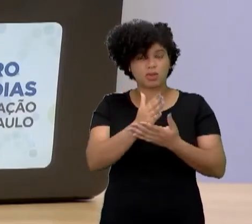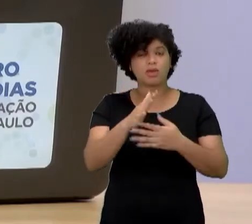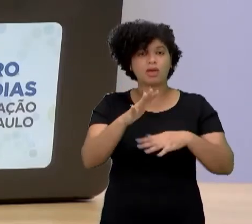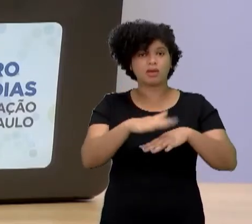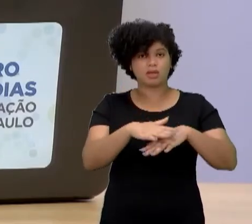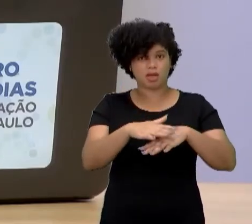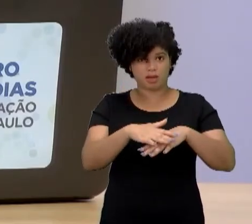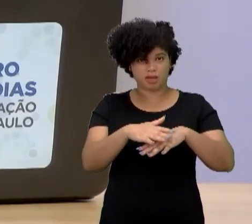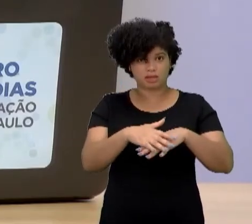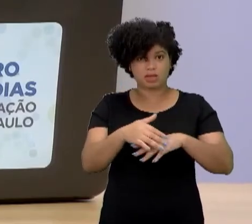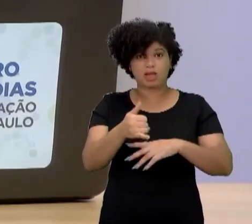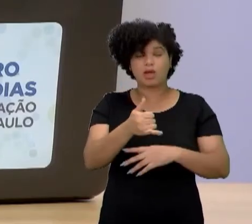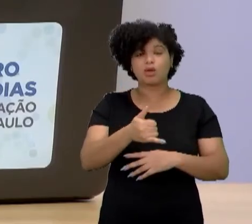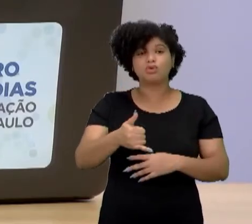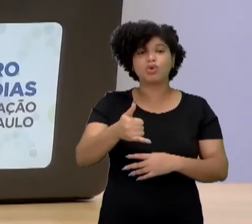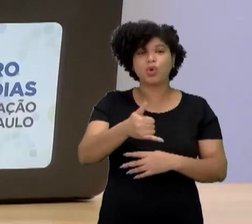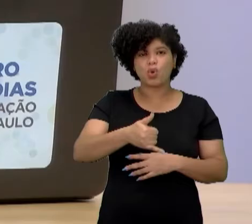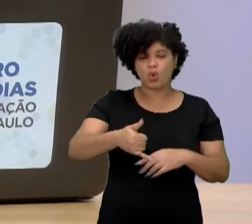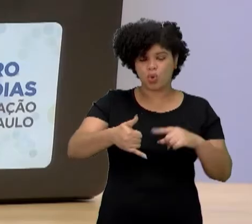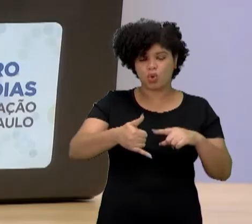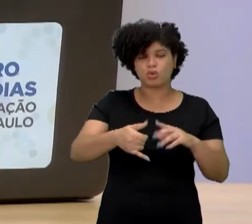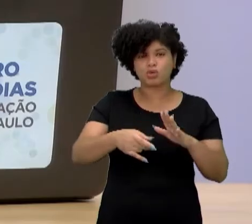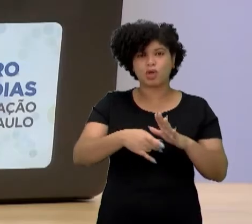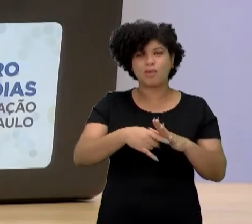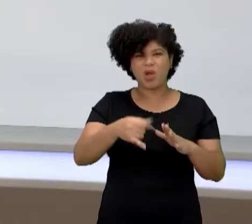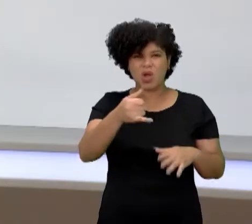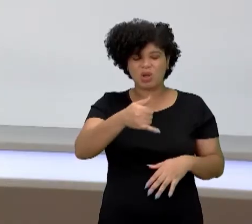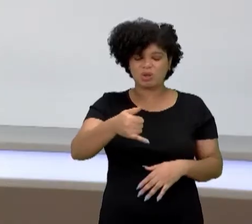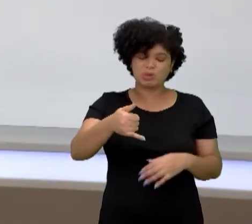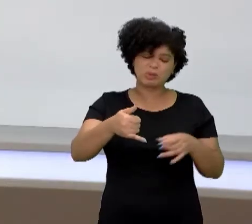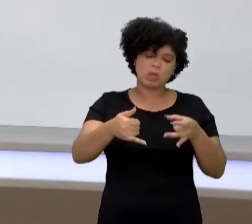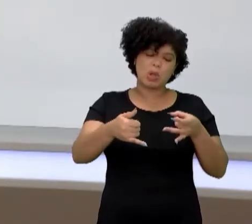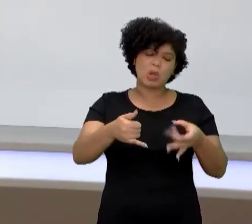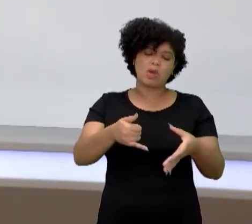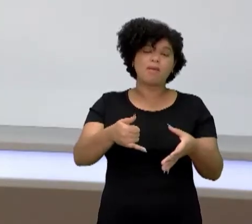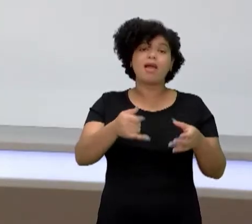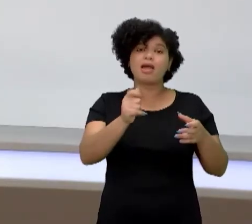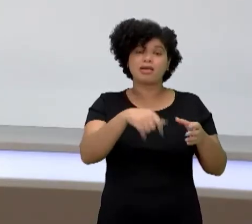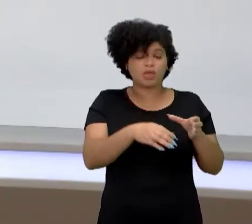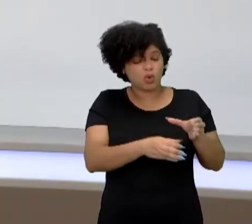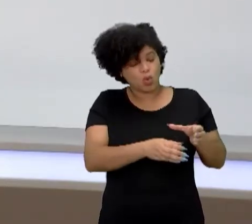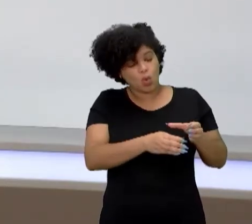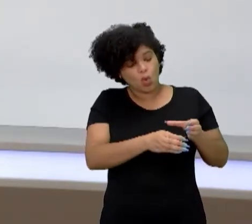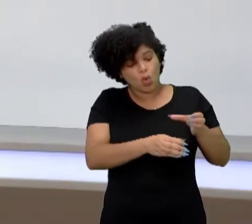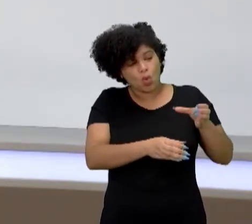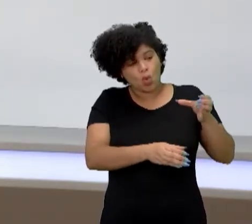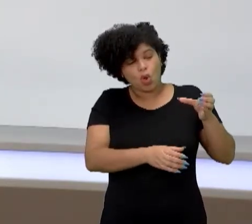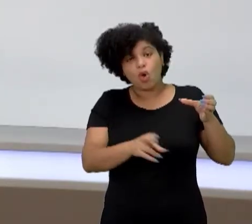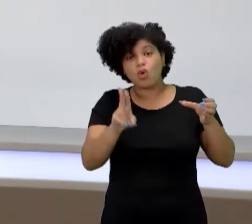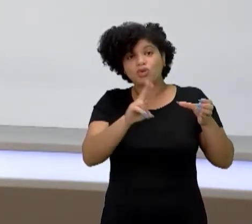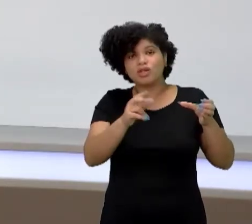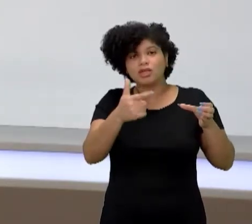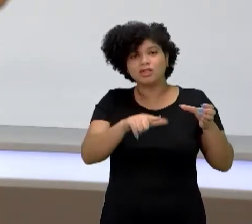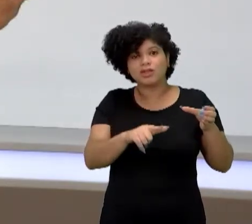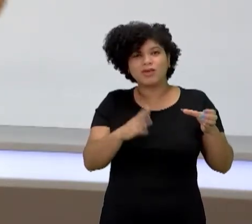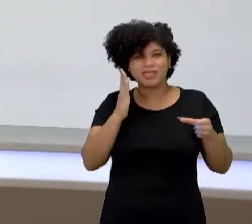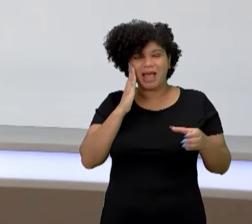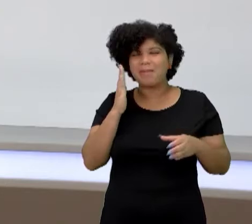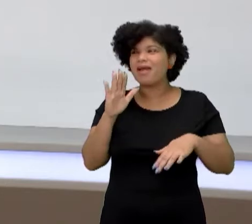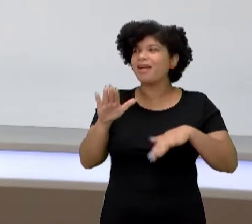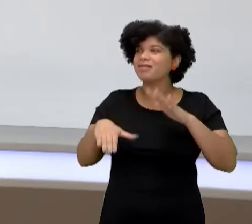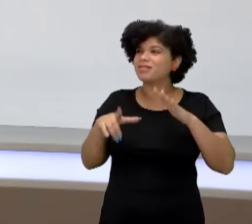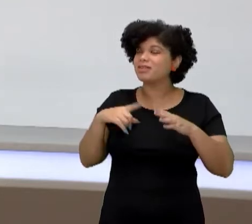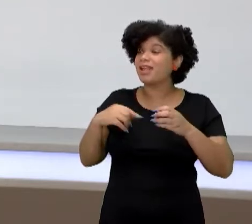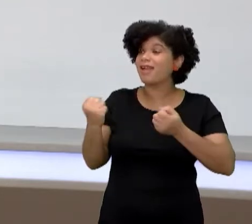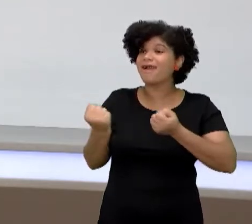faz sabonete com óleo de descarte. Sim, inclusive aqueles carros que passam